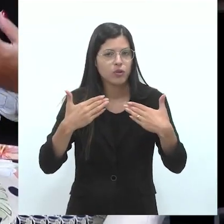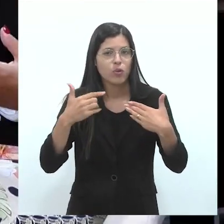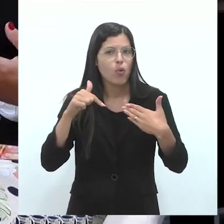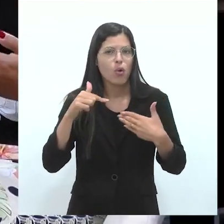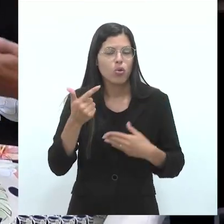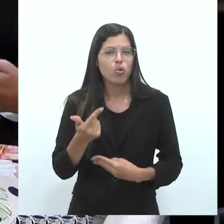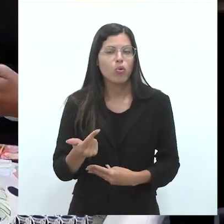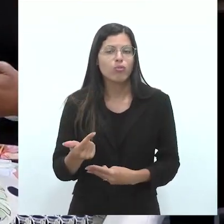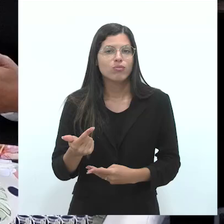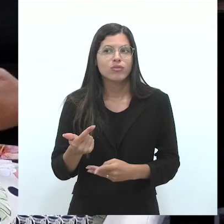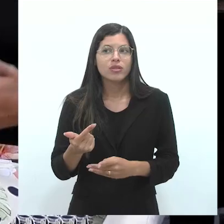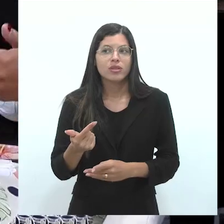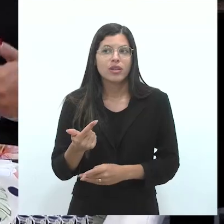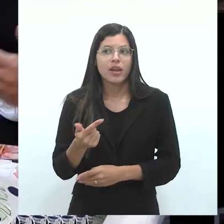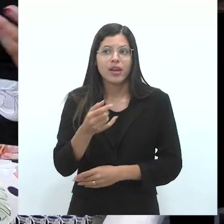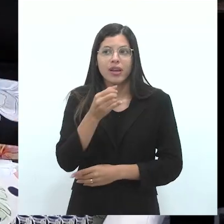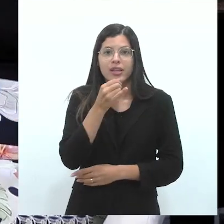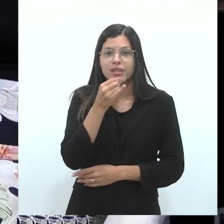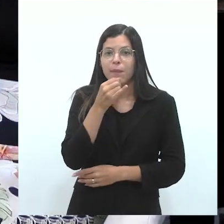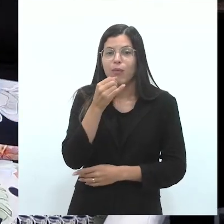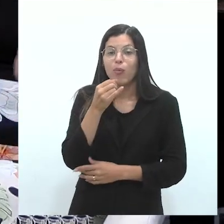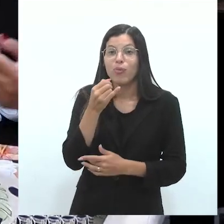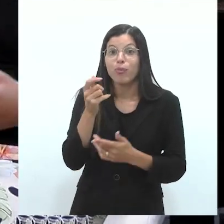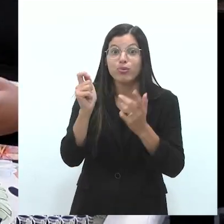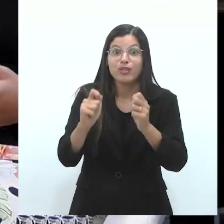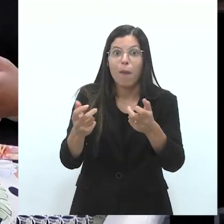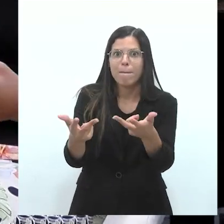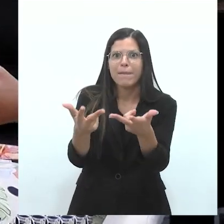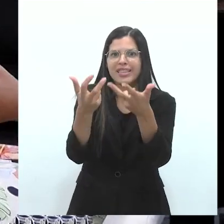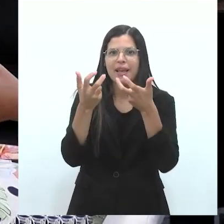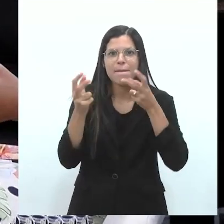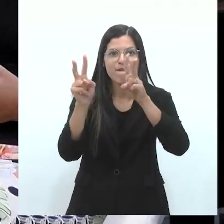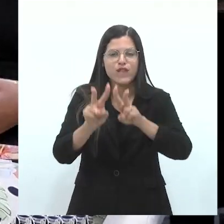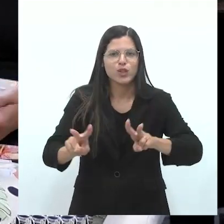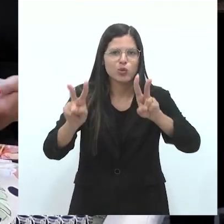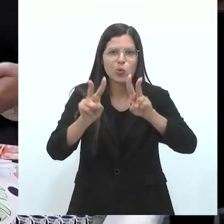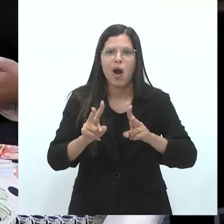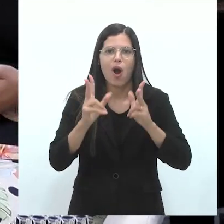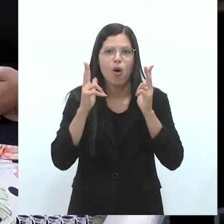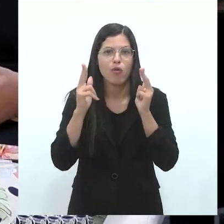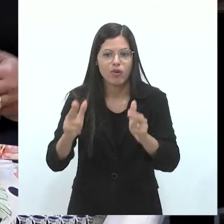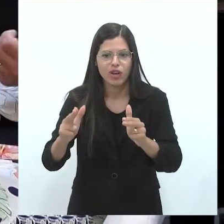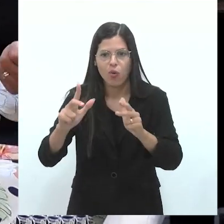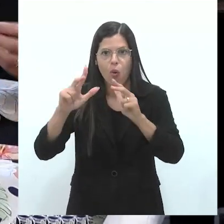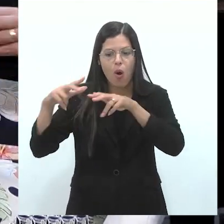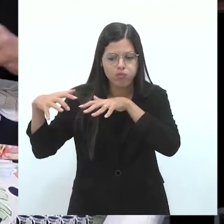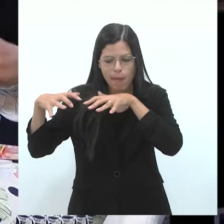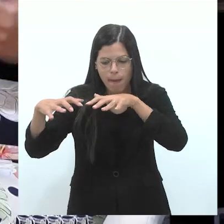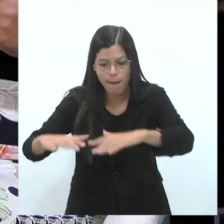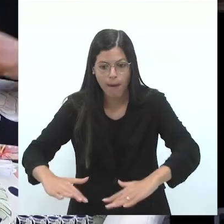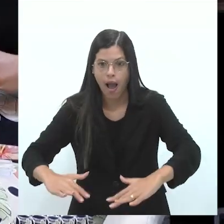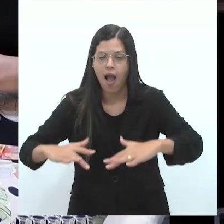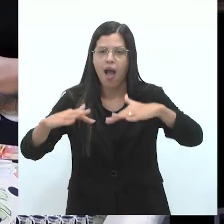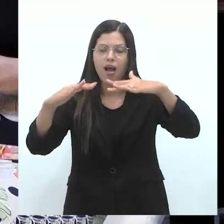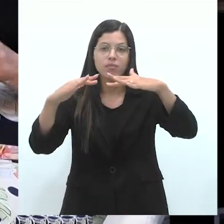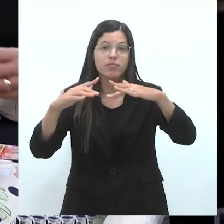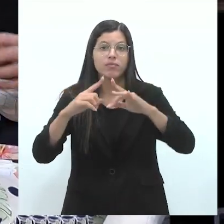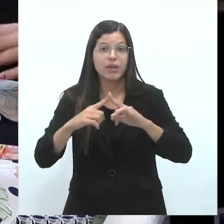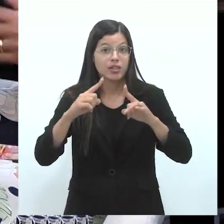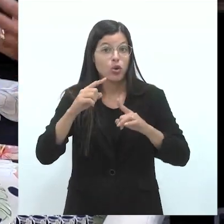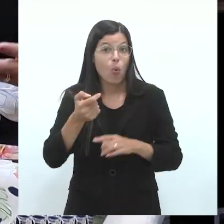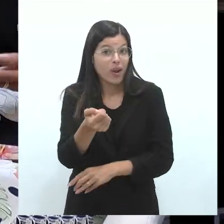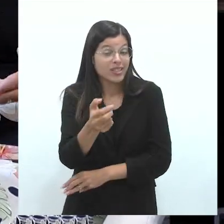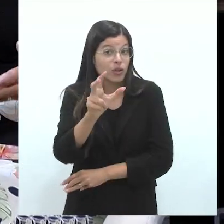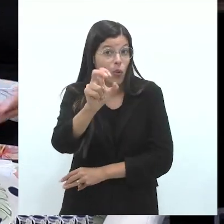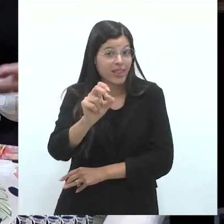não tem um impacto visual, por exemplo, que um deslizamento, que uma enchente. Verdade. Mas se você for ver o número que você mencionou no início, de